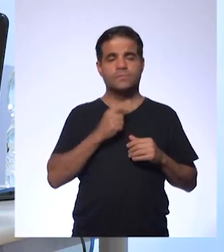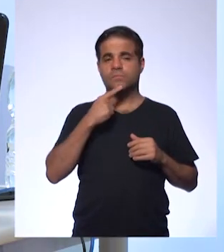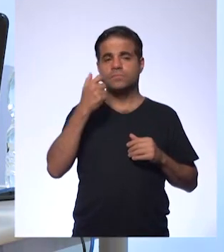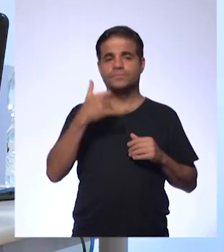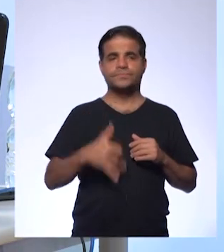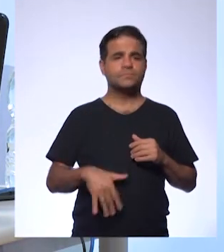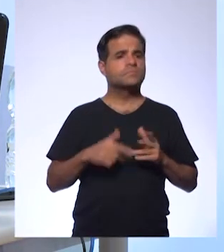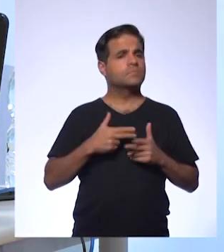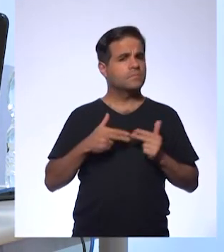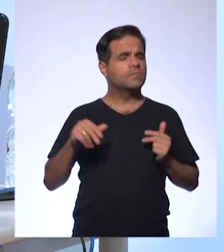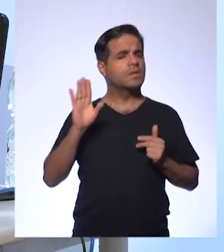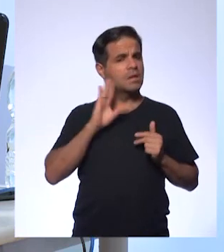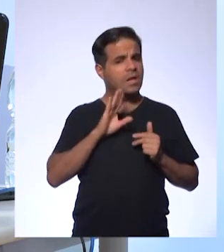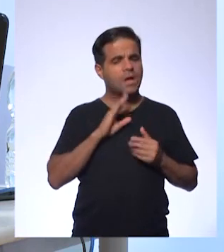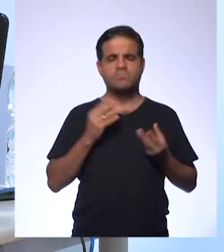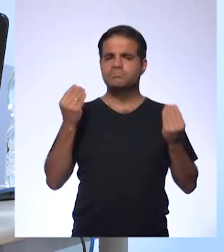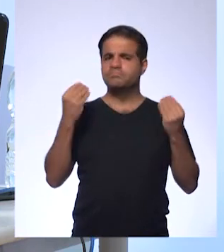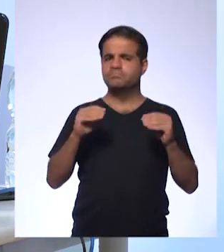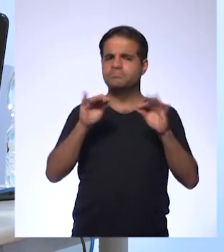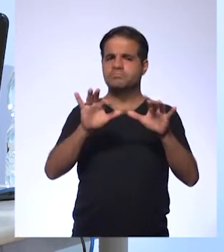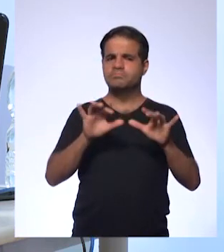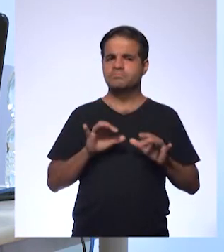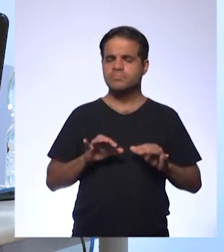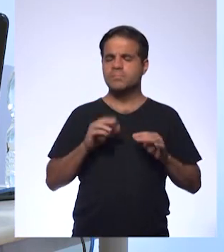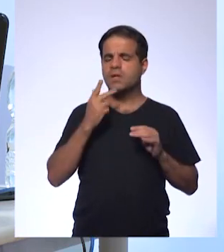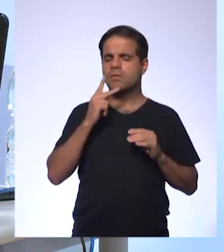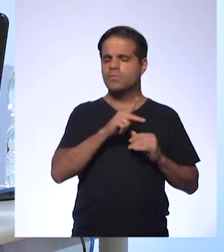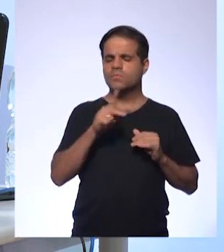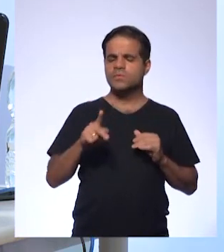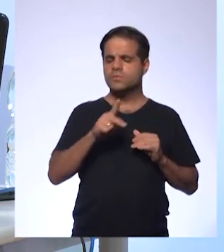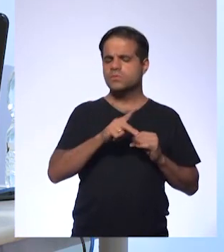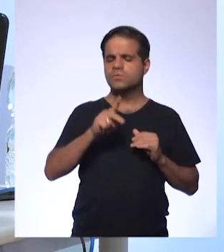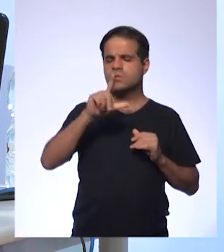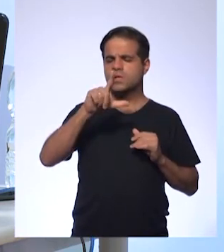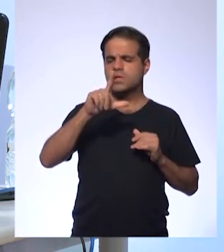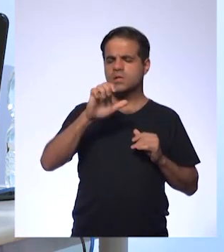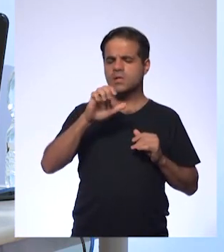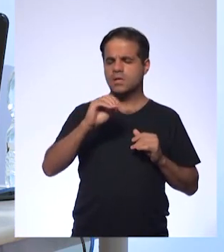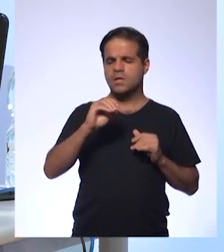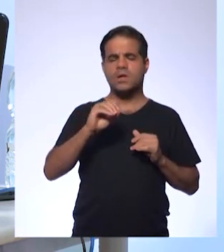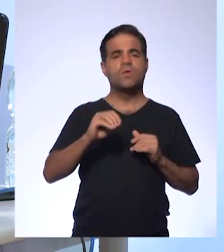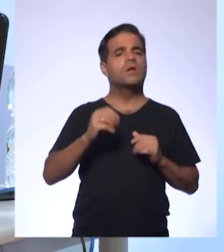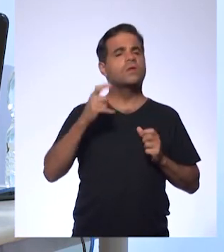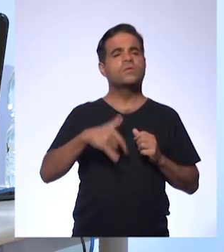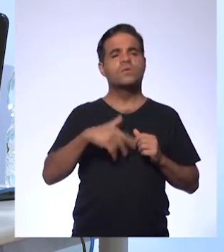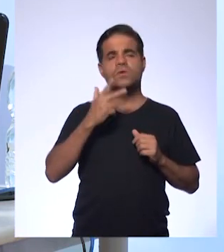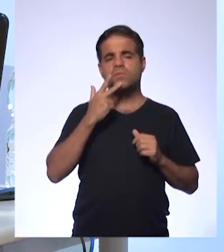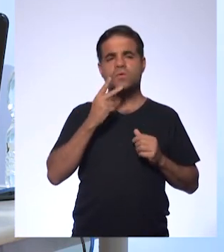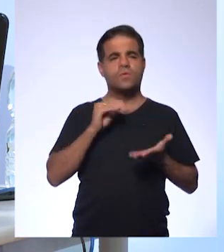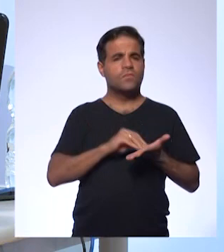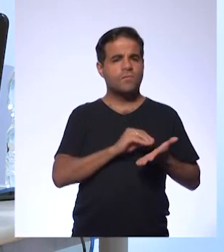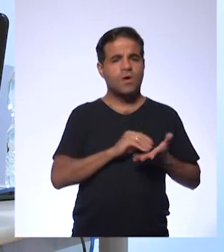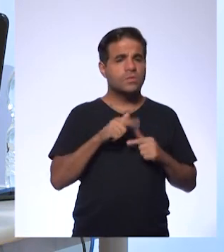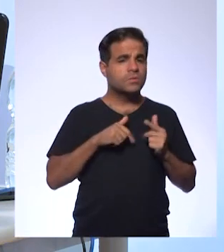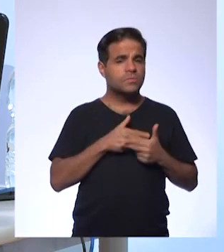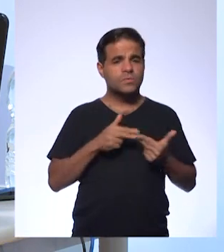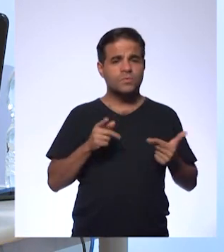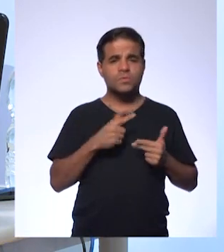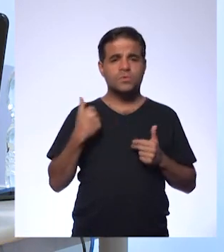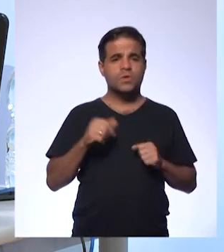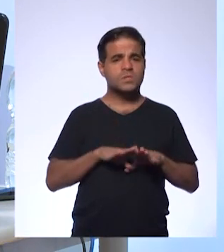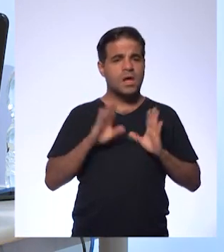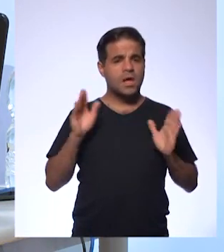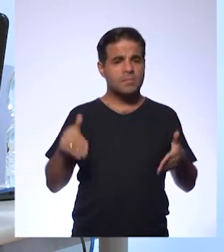colocou umas coisas bem pontuais. A professora Cleo. Cleo, ela disse para a gente assim: escassez de produtos em nossa